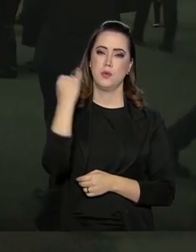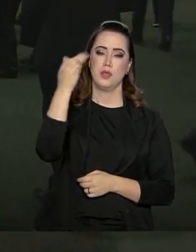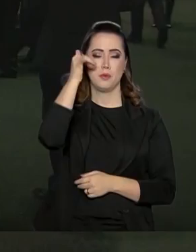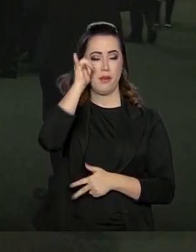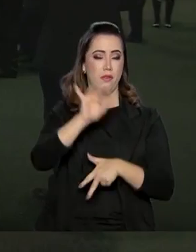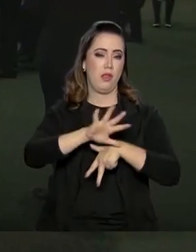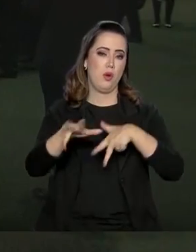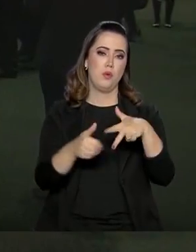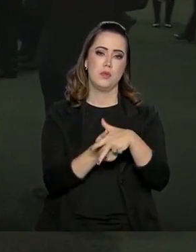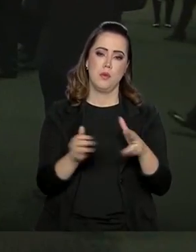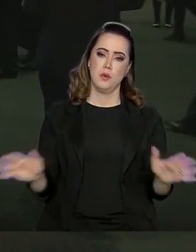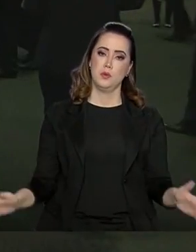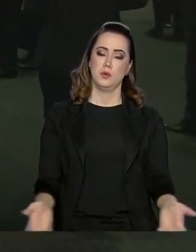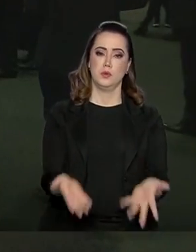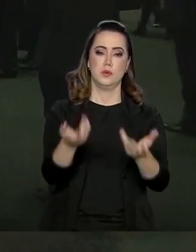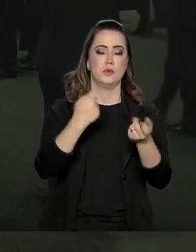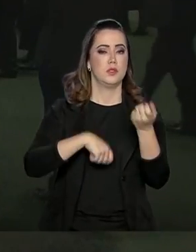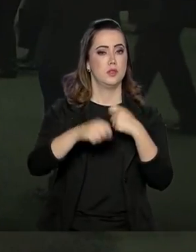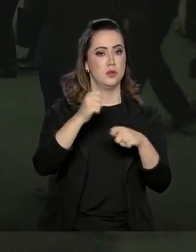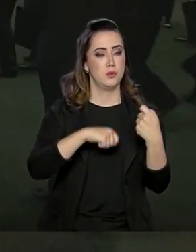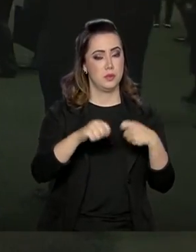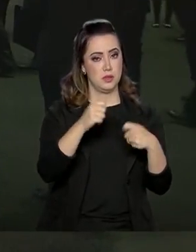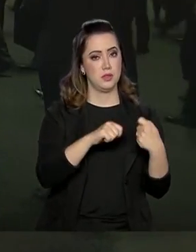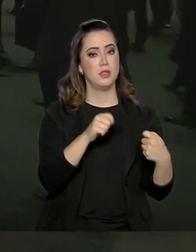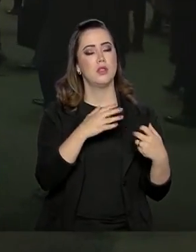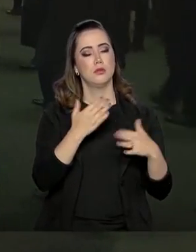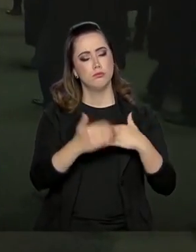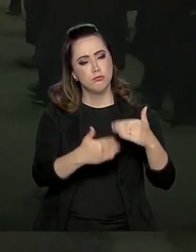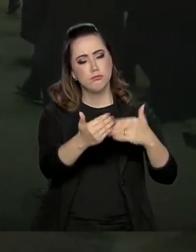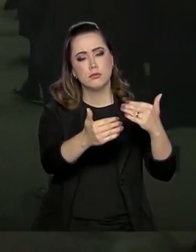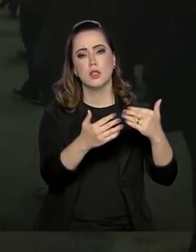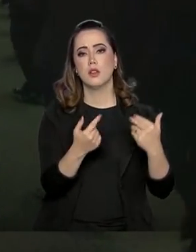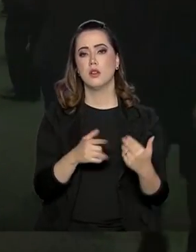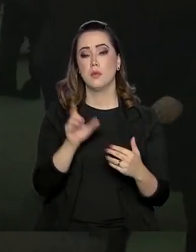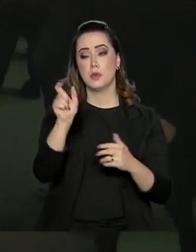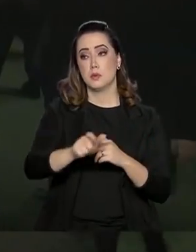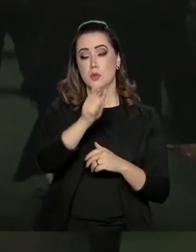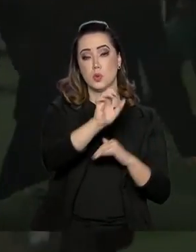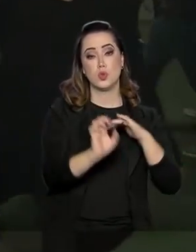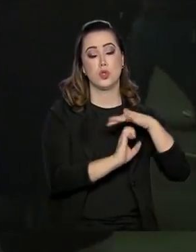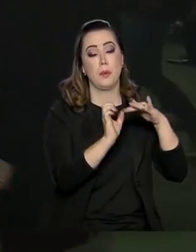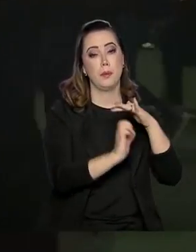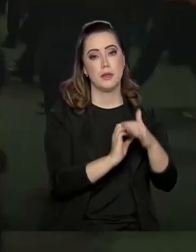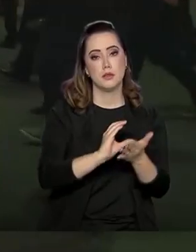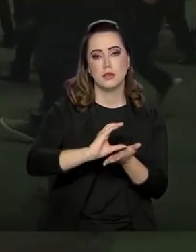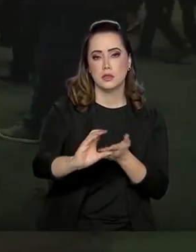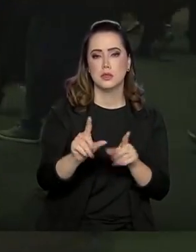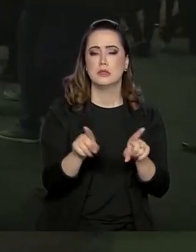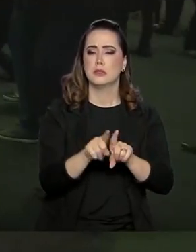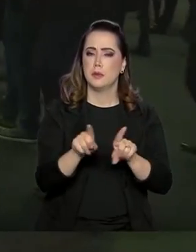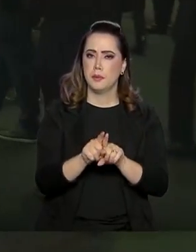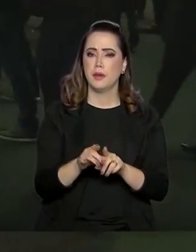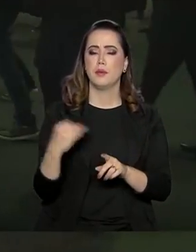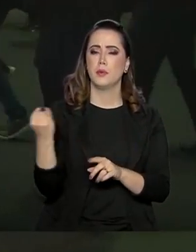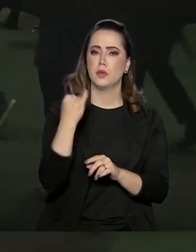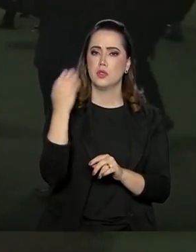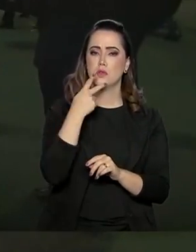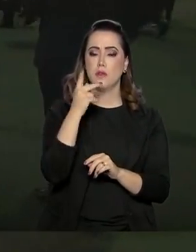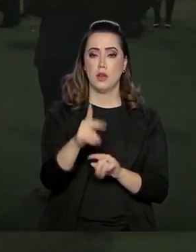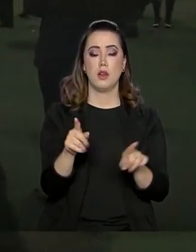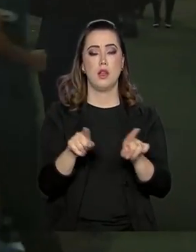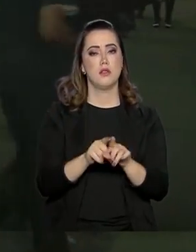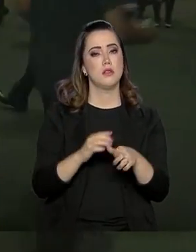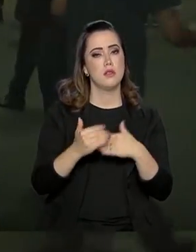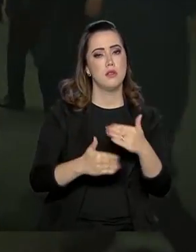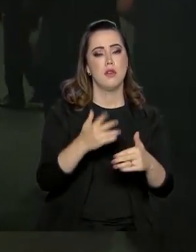do crescimento econômico para uma plateia de investidores. Moro também tem destacado, ao longo de